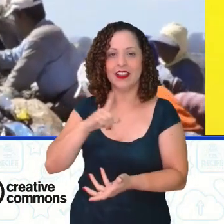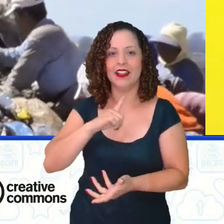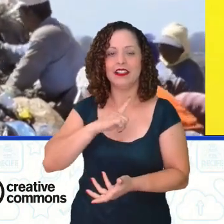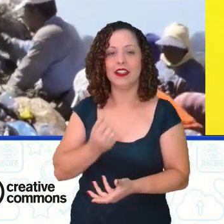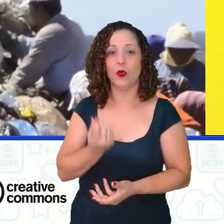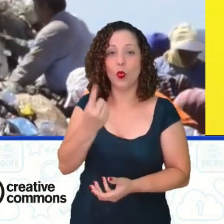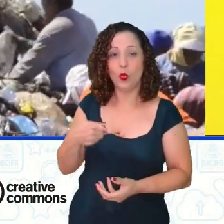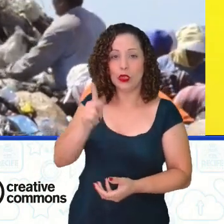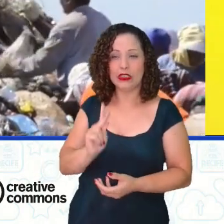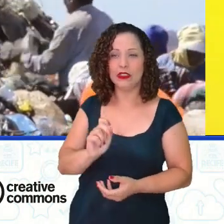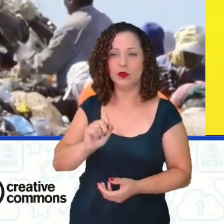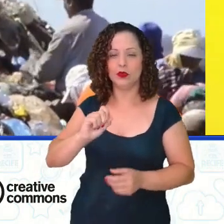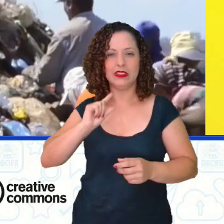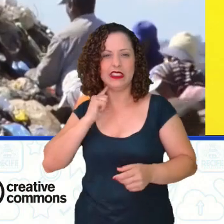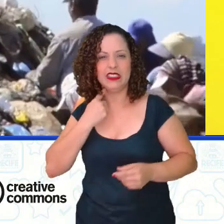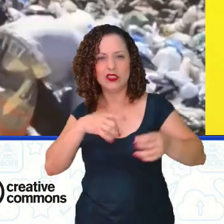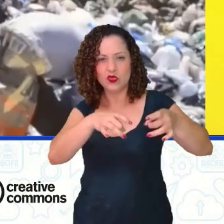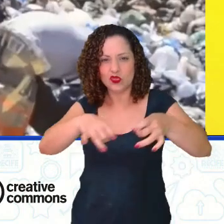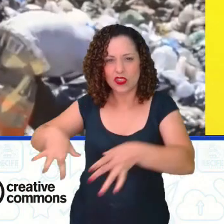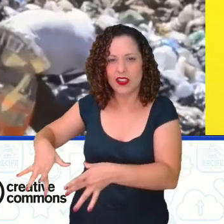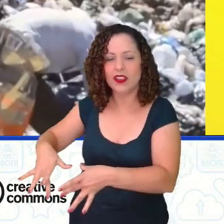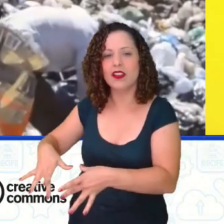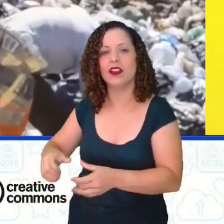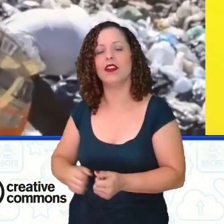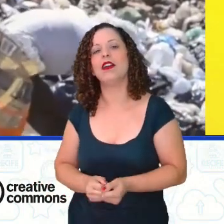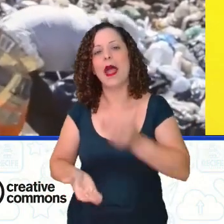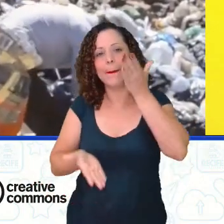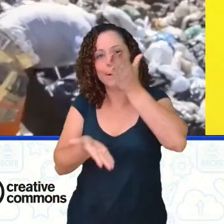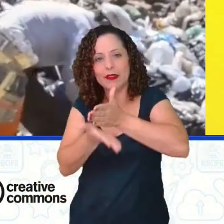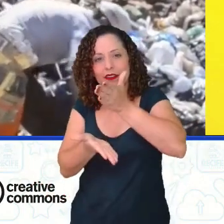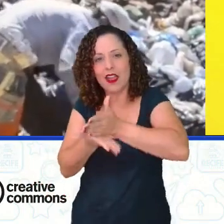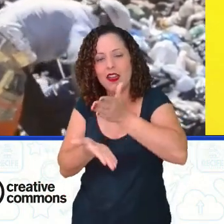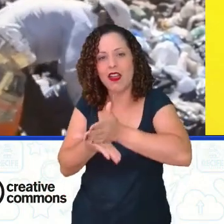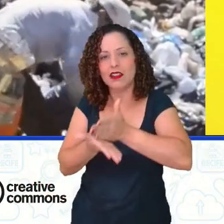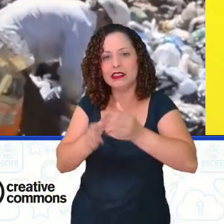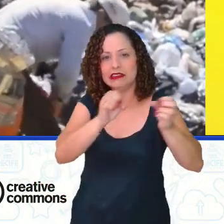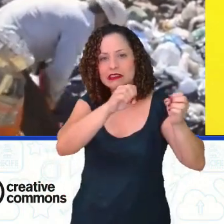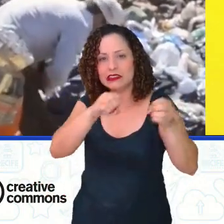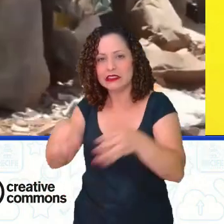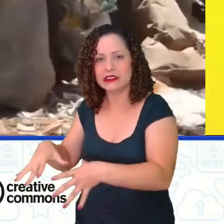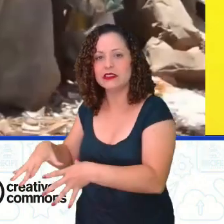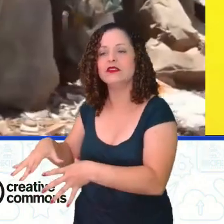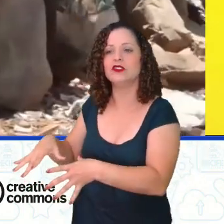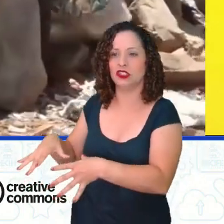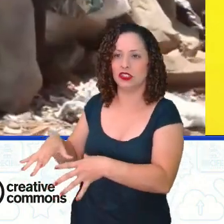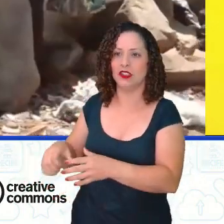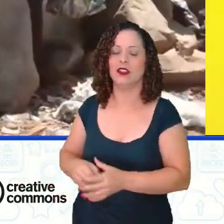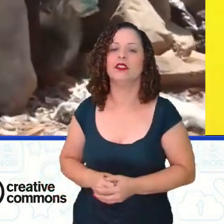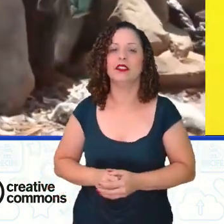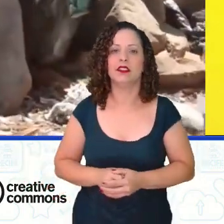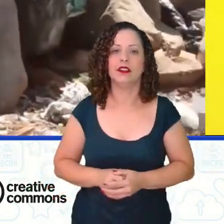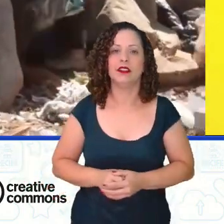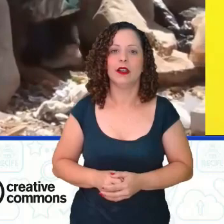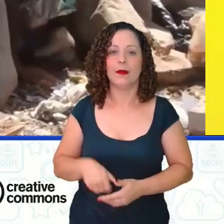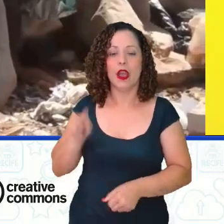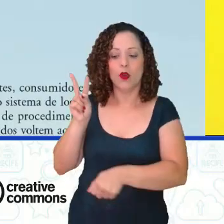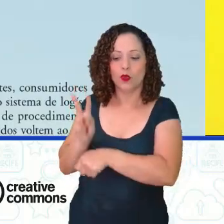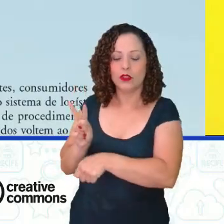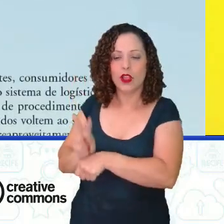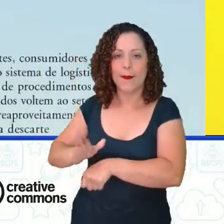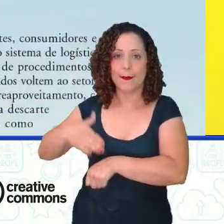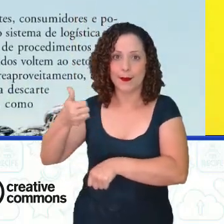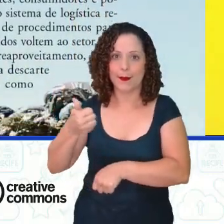lixo por dia. E quase metade desse lixo ainda vai para lixões a céu aberto. Para tratar melhor do problema,